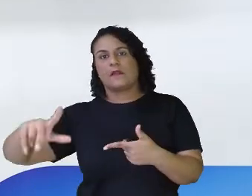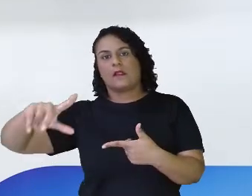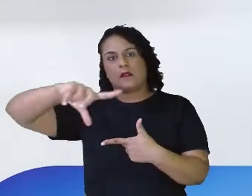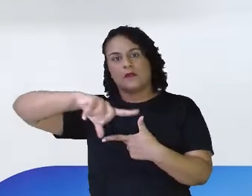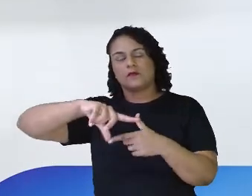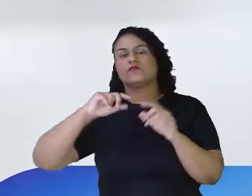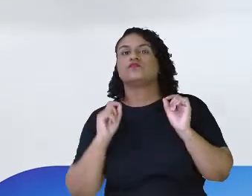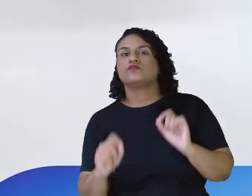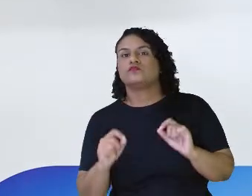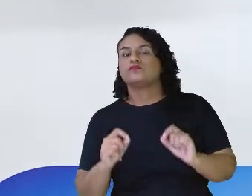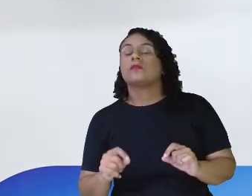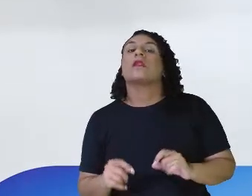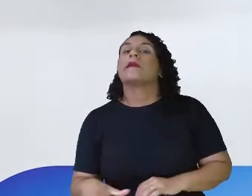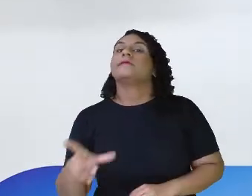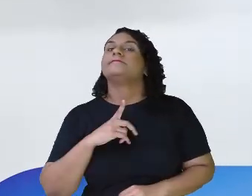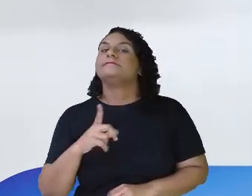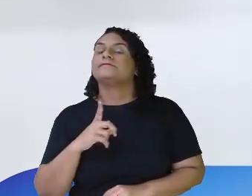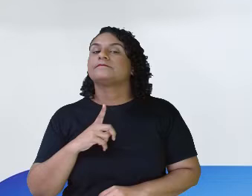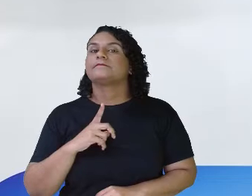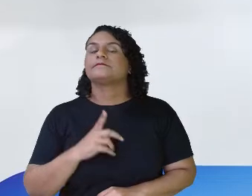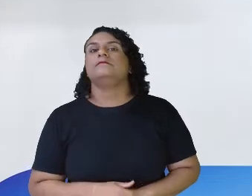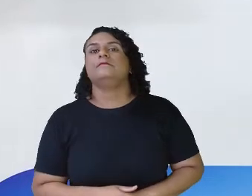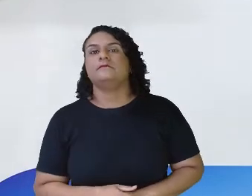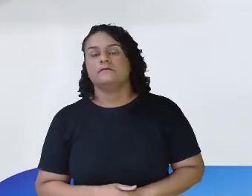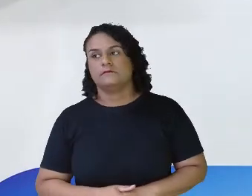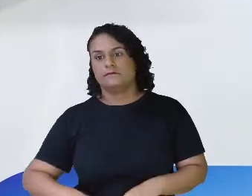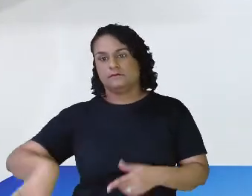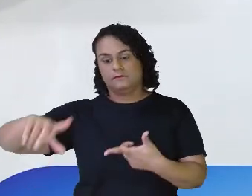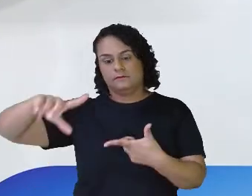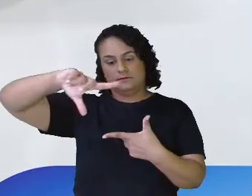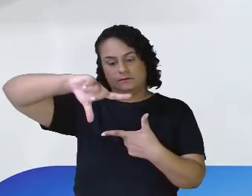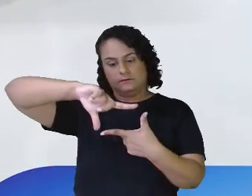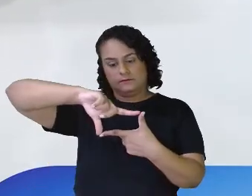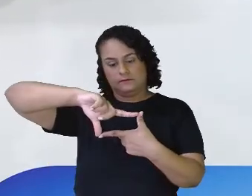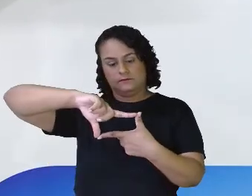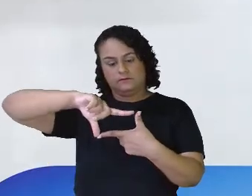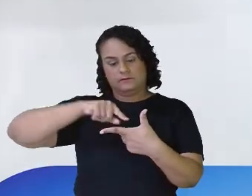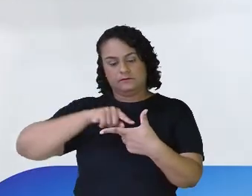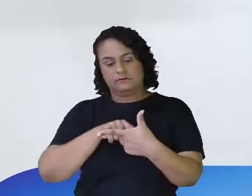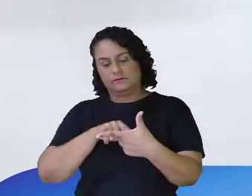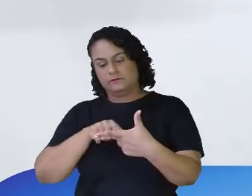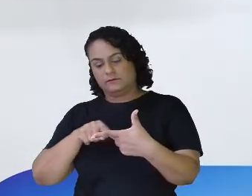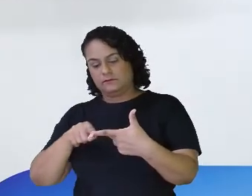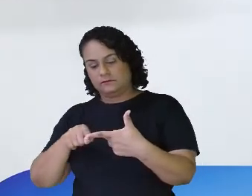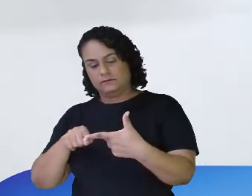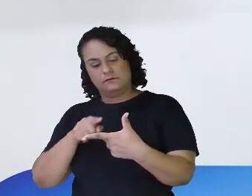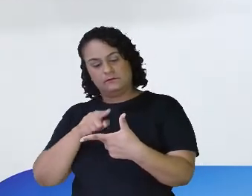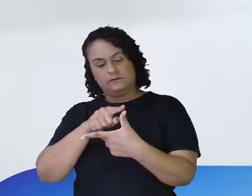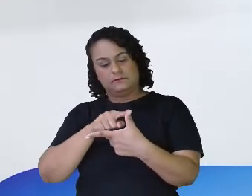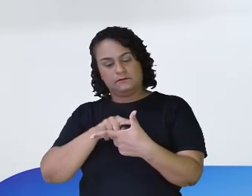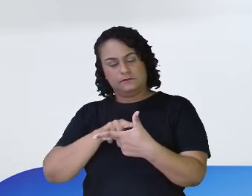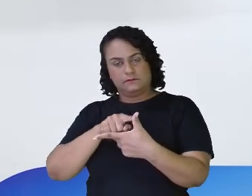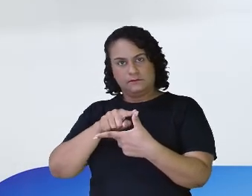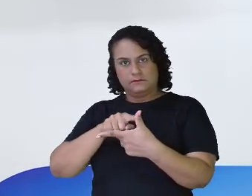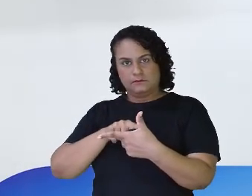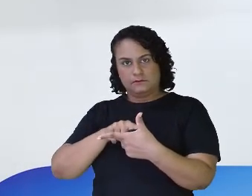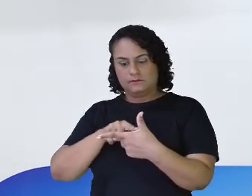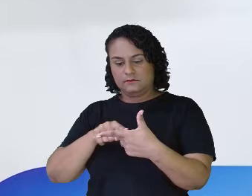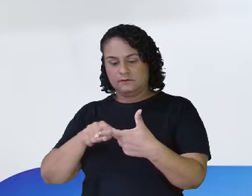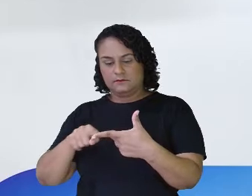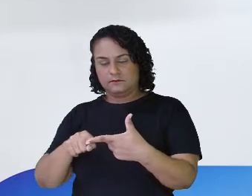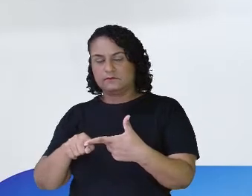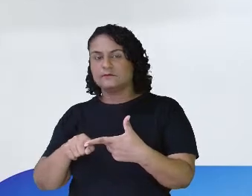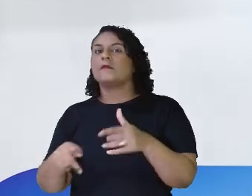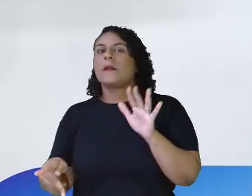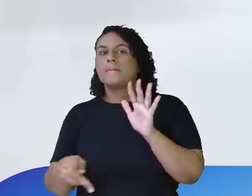é: eu tenho um tamanho para minha base e tenho um tamanho para